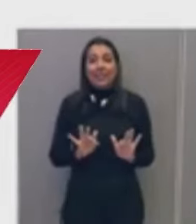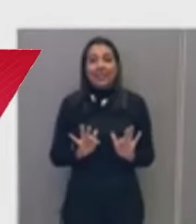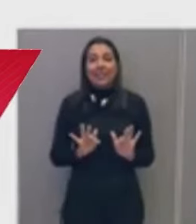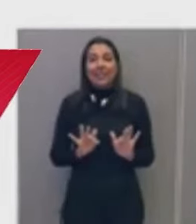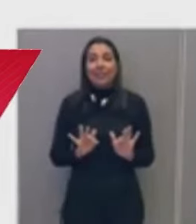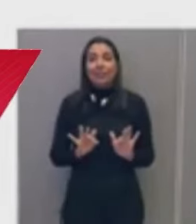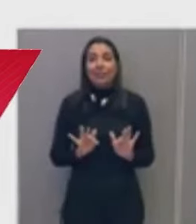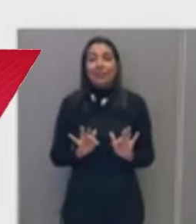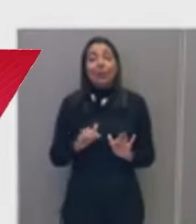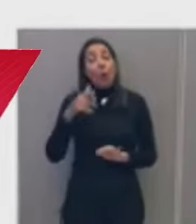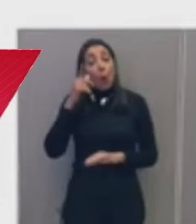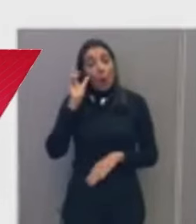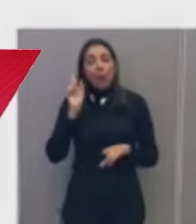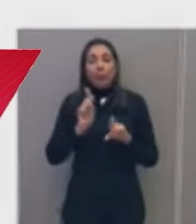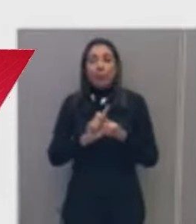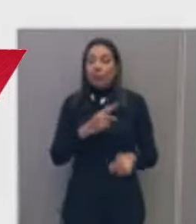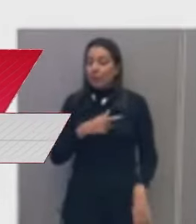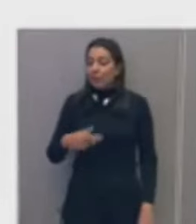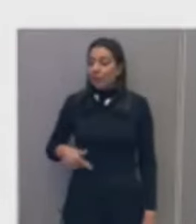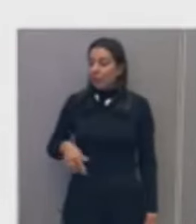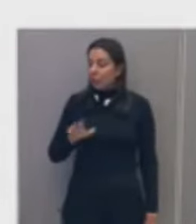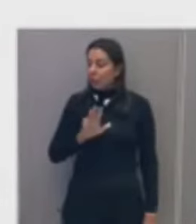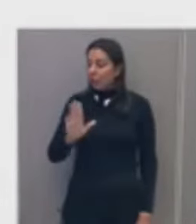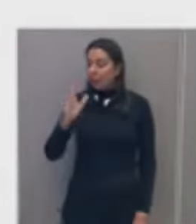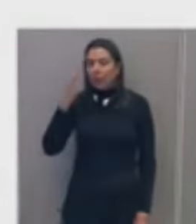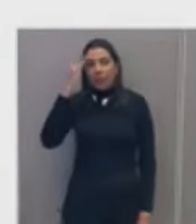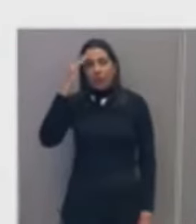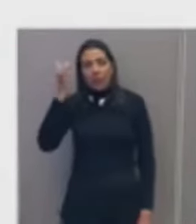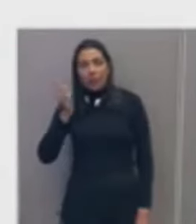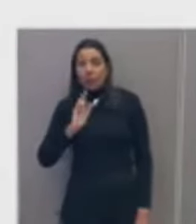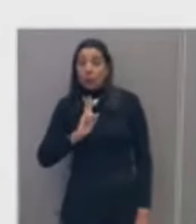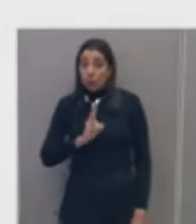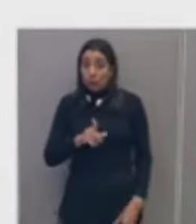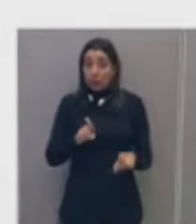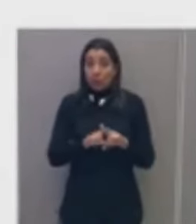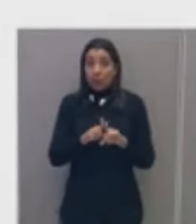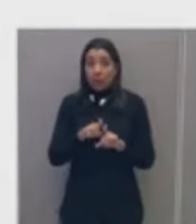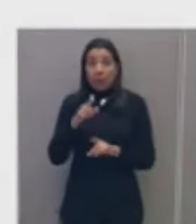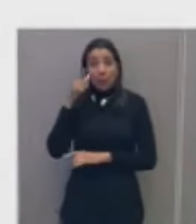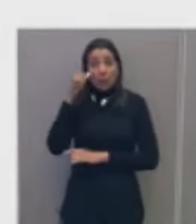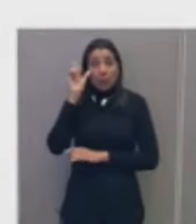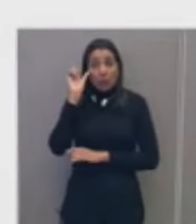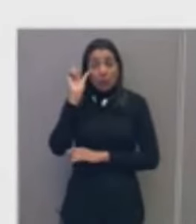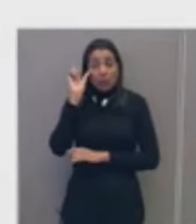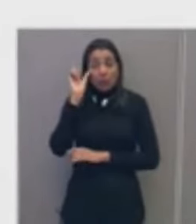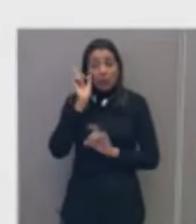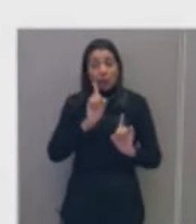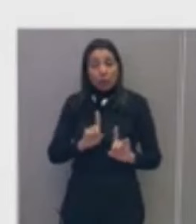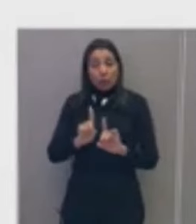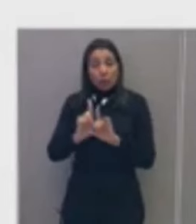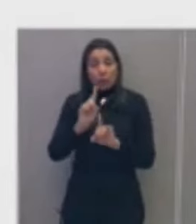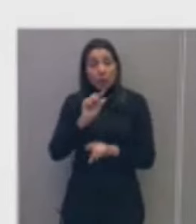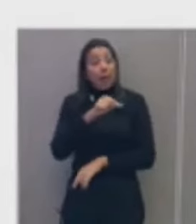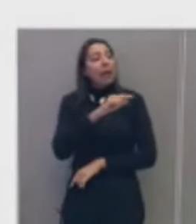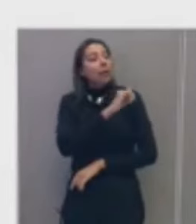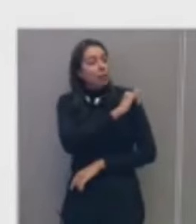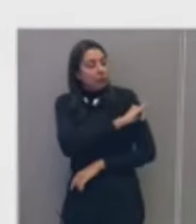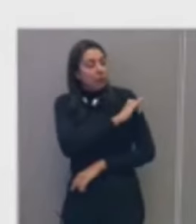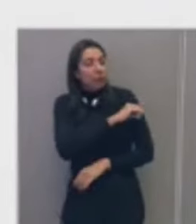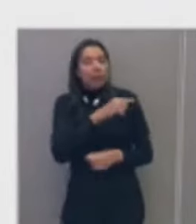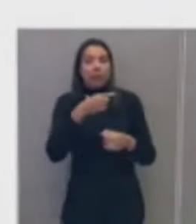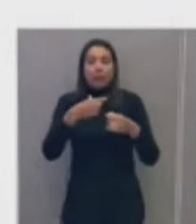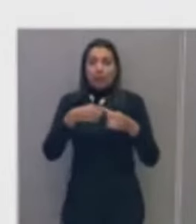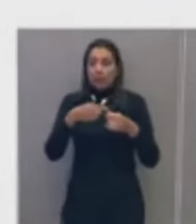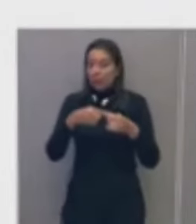e ontem o presidente Lula em viagem, ele continua em viagem, ontem eu estava com ele no Rio de Janeiro, na